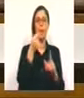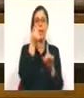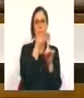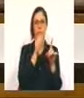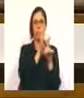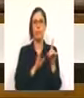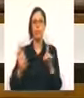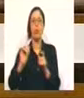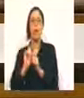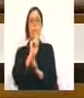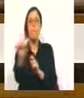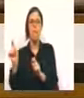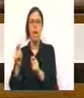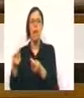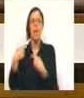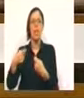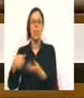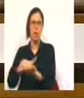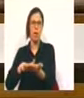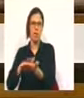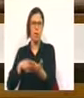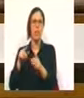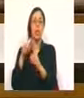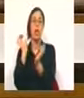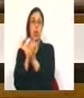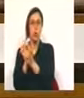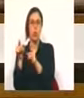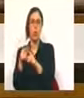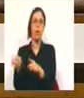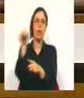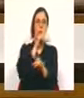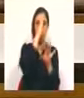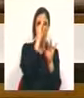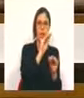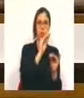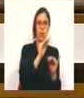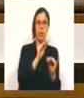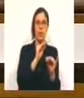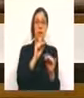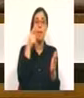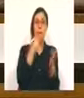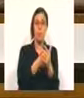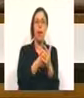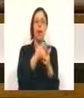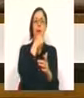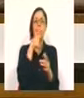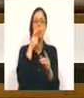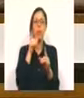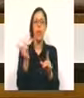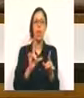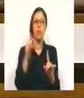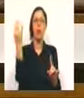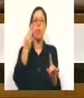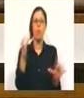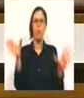verbas para pagar despesas correntes, quer na Segurança Social, quer da educação, e pagar uma promessa em Lisboa e no